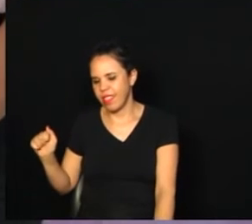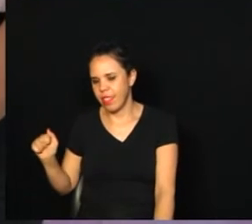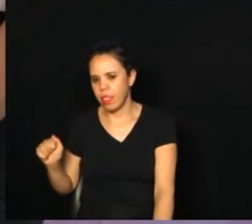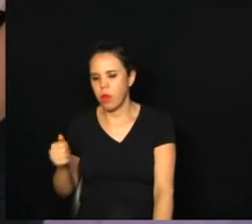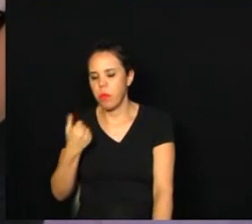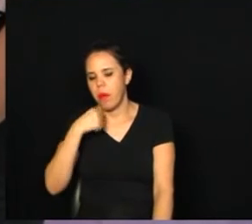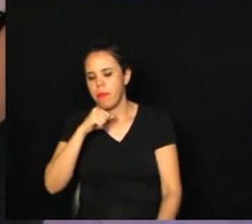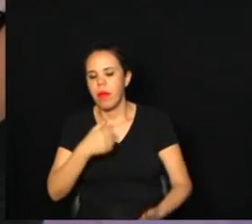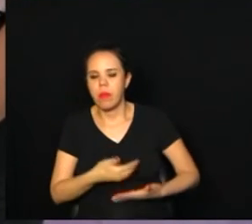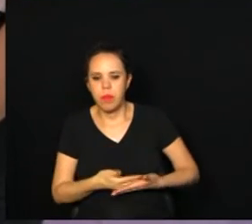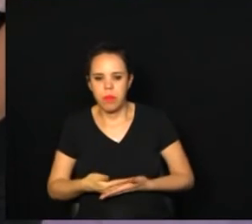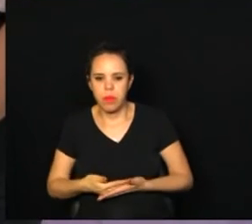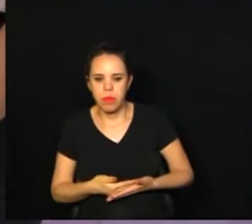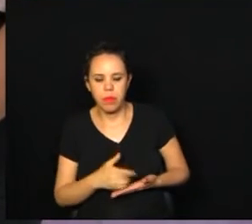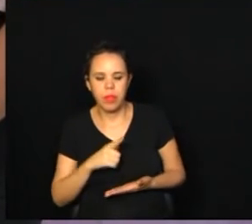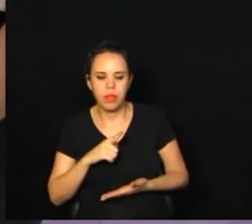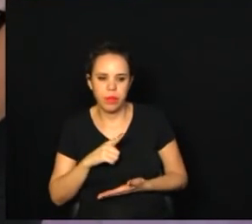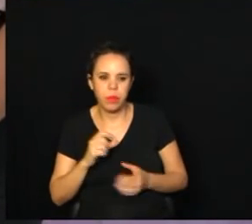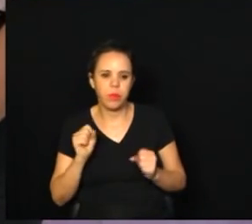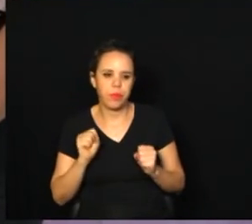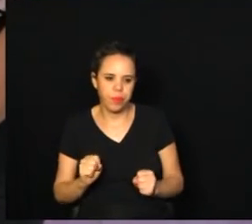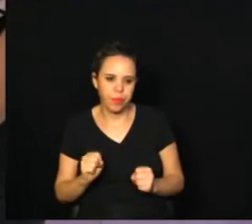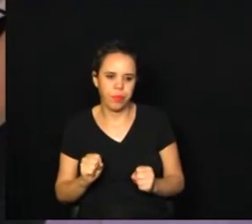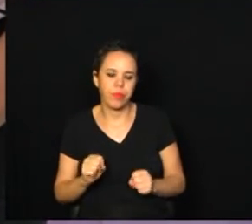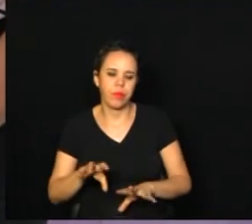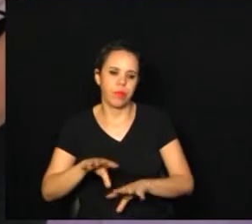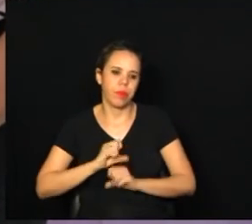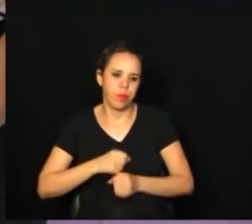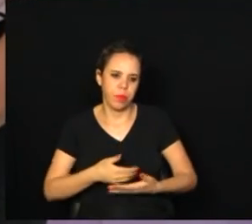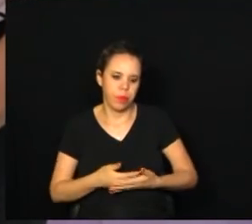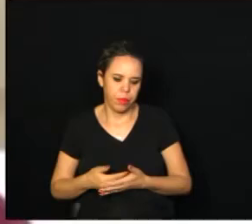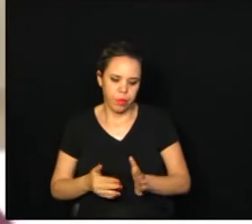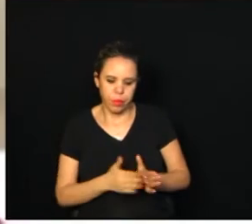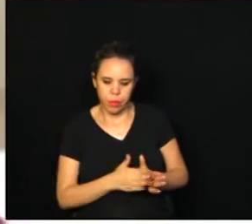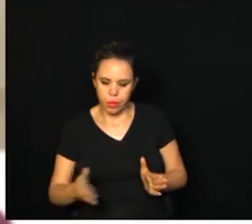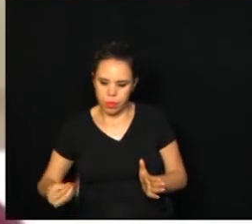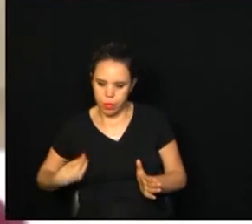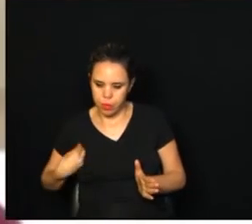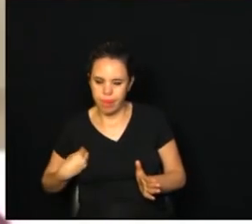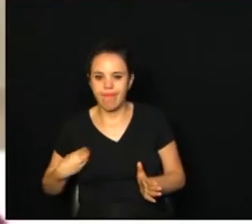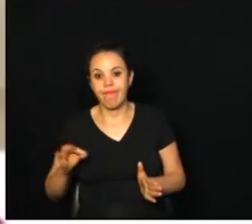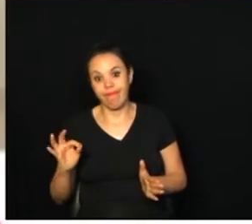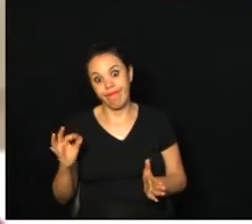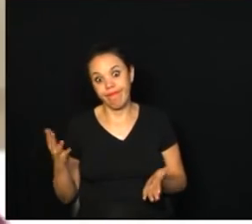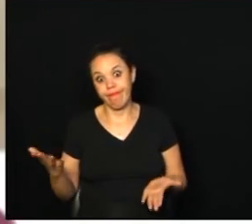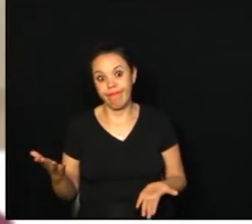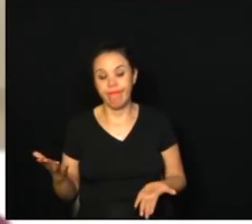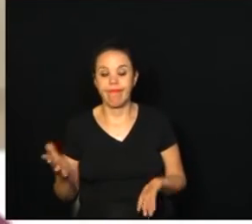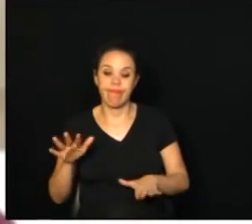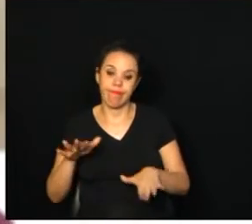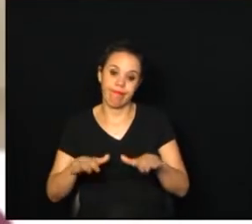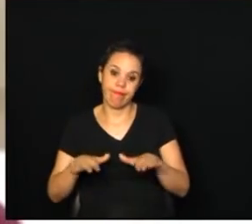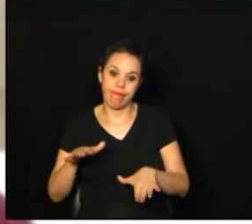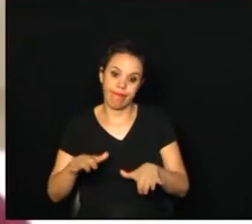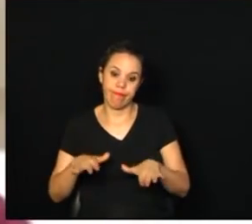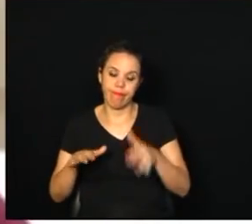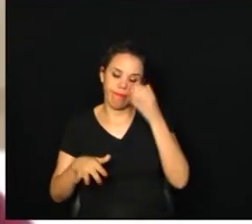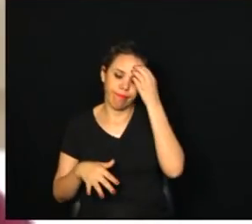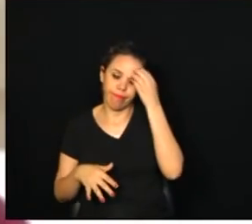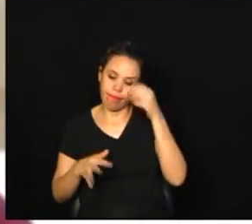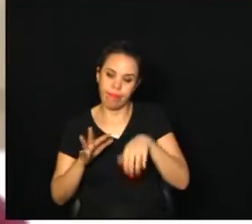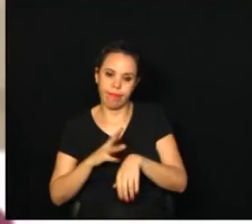ao óbito do bebê, ou pode levar a uma parada de desenvolvimento do bebê. E, doutora, infelizmente, a